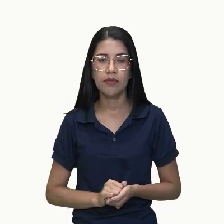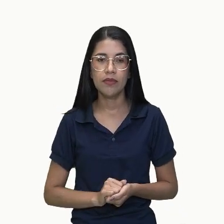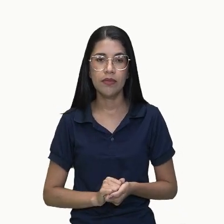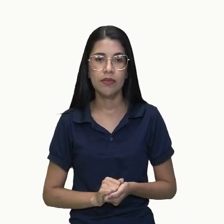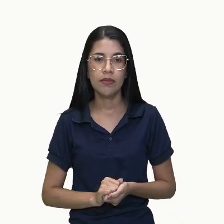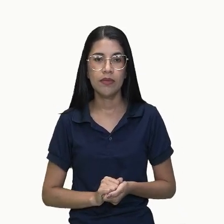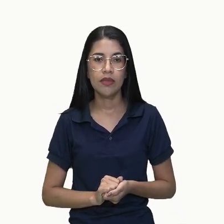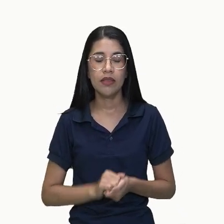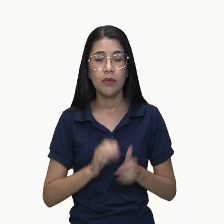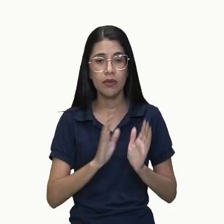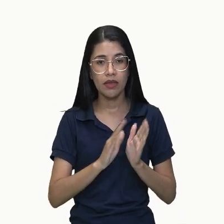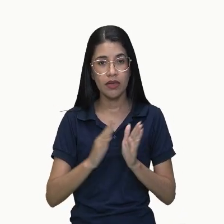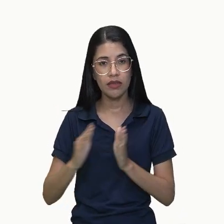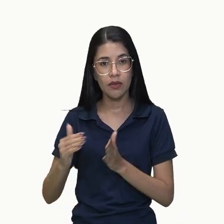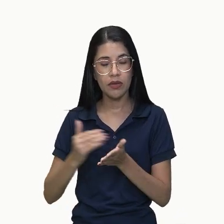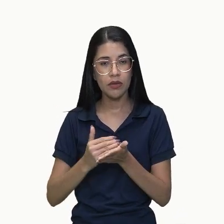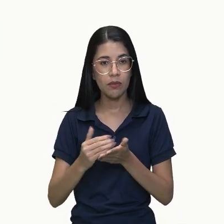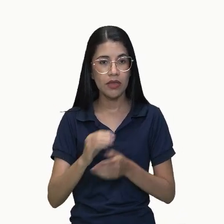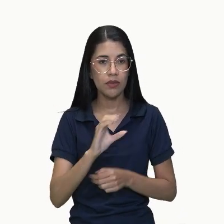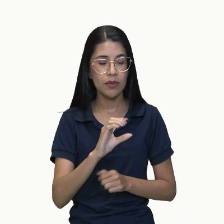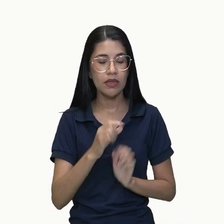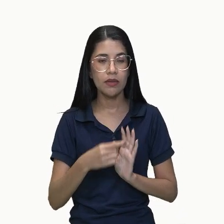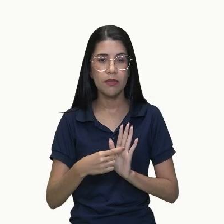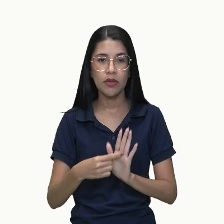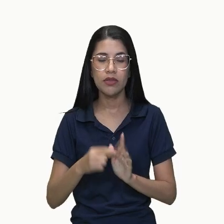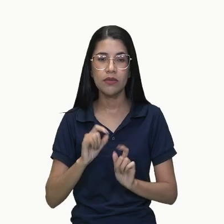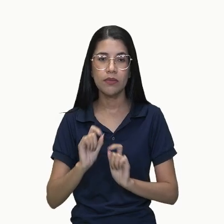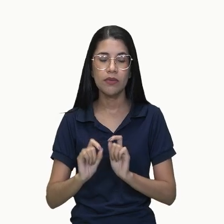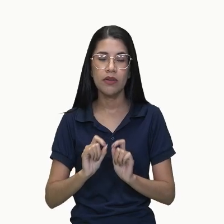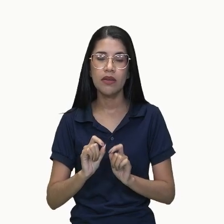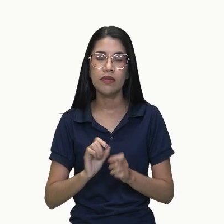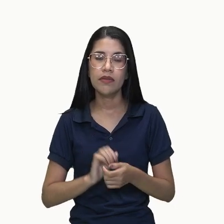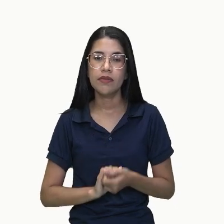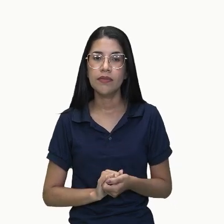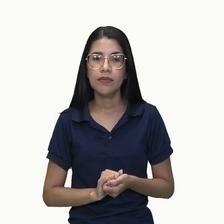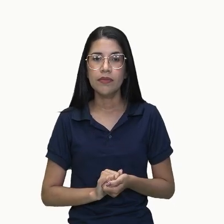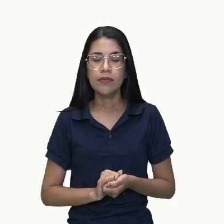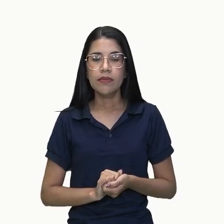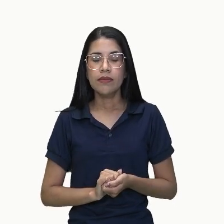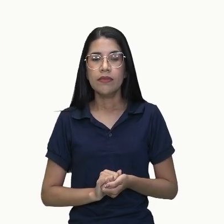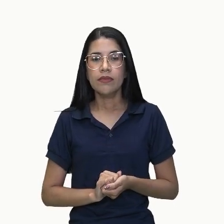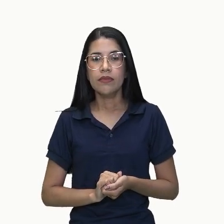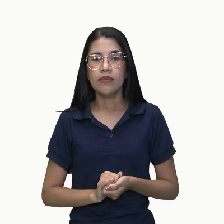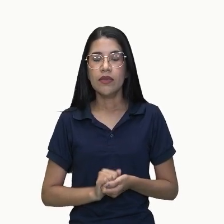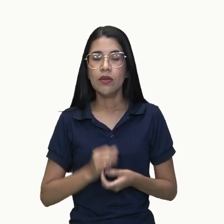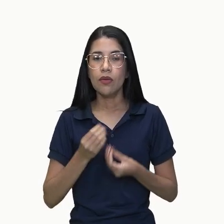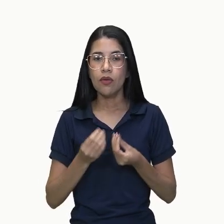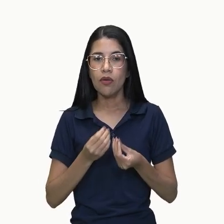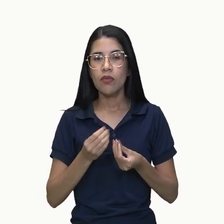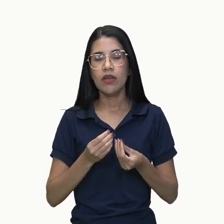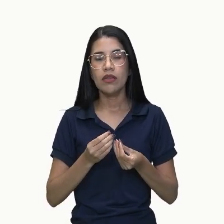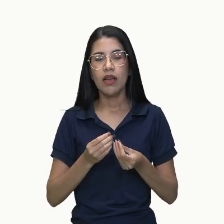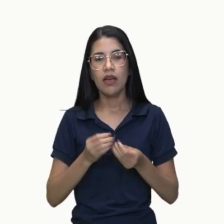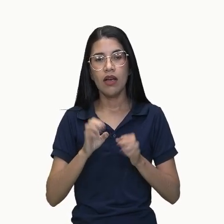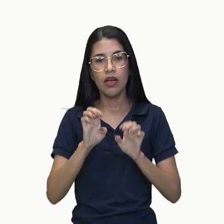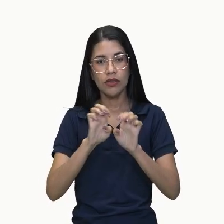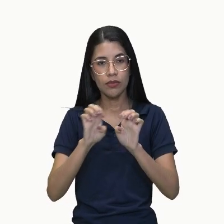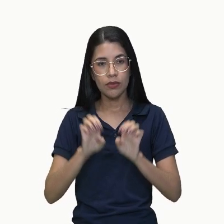essa sequência vai me dizer realmente como é que é esse mapeamento.